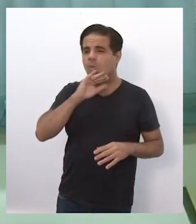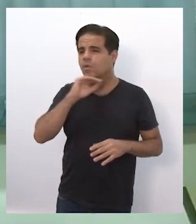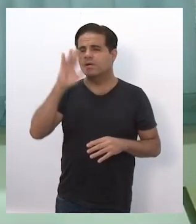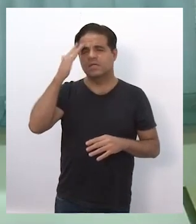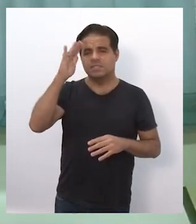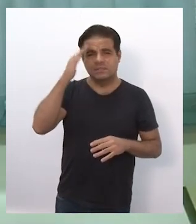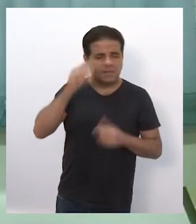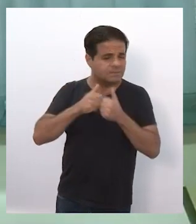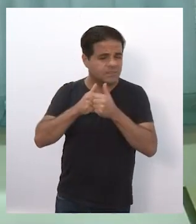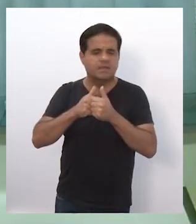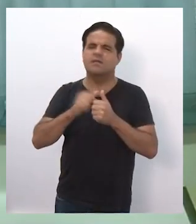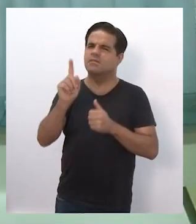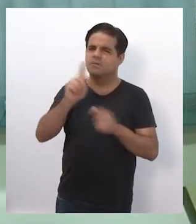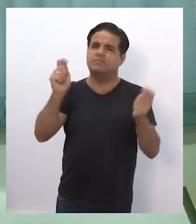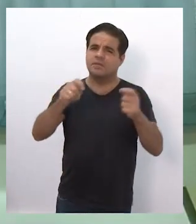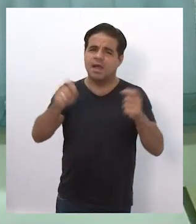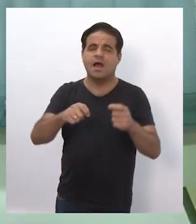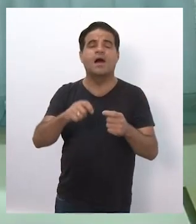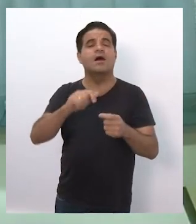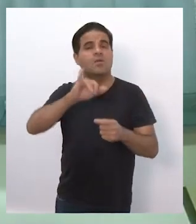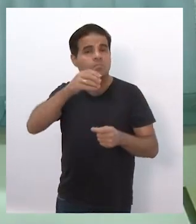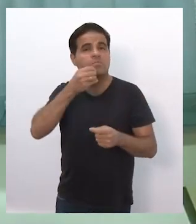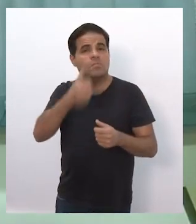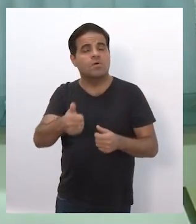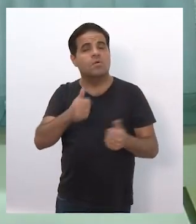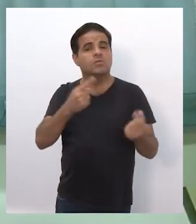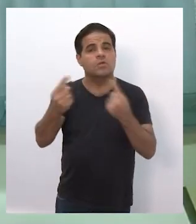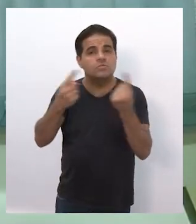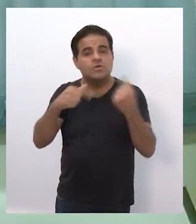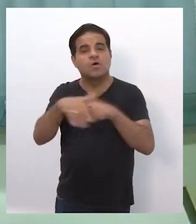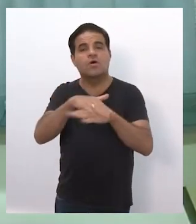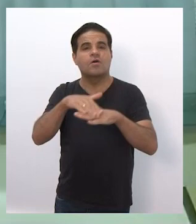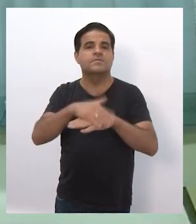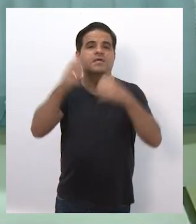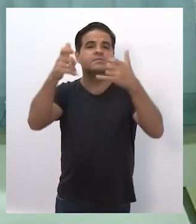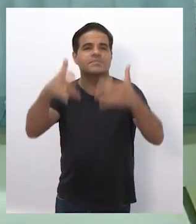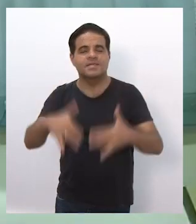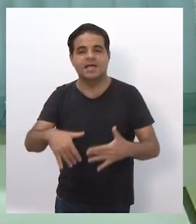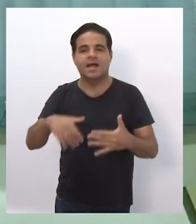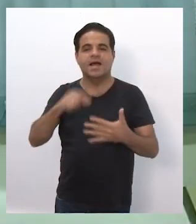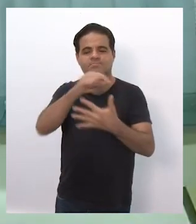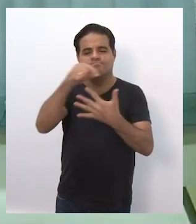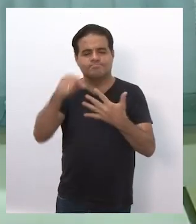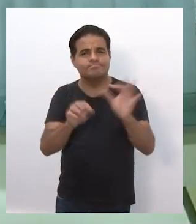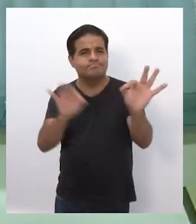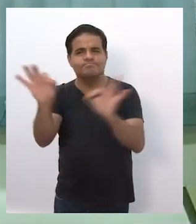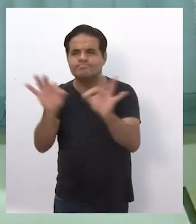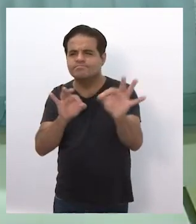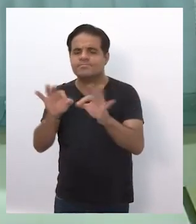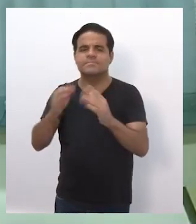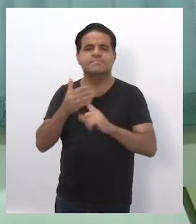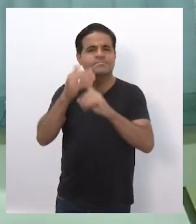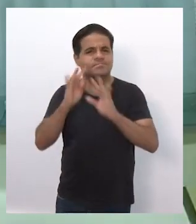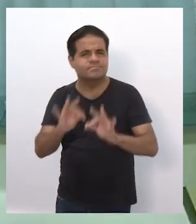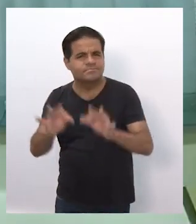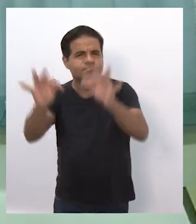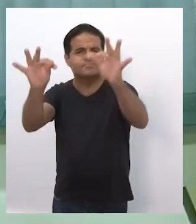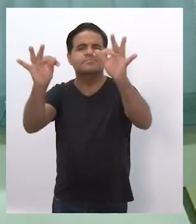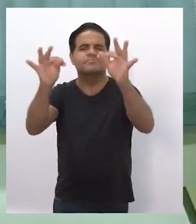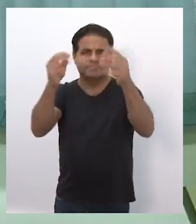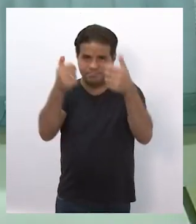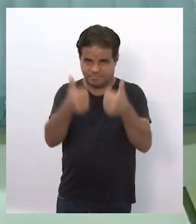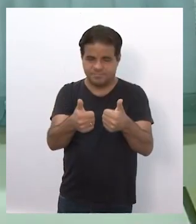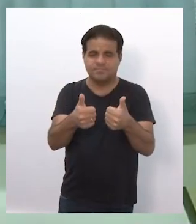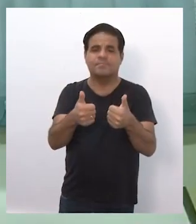oportunidade também que tivemos de conversar sobre essas configurações, essas tecnologias, né? Então,